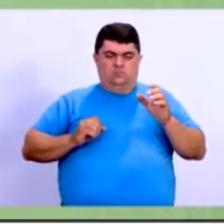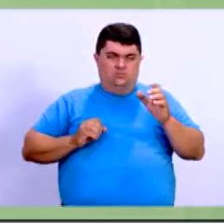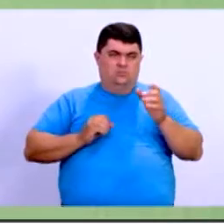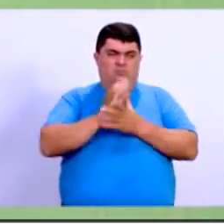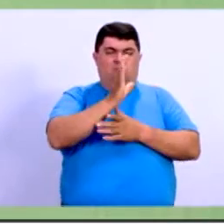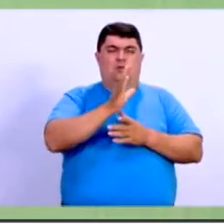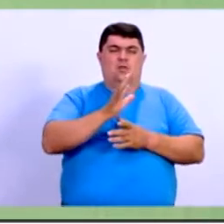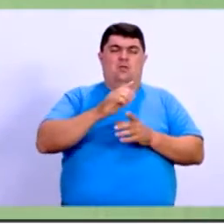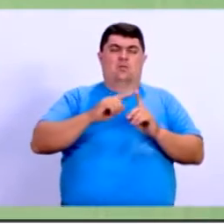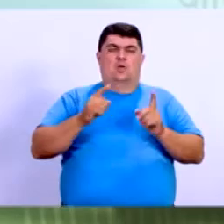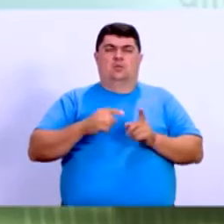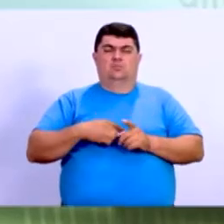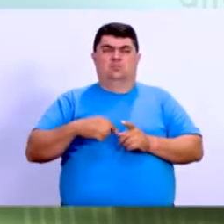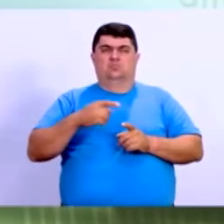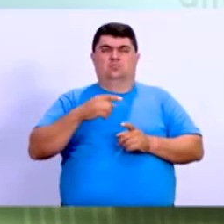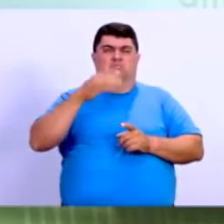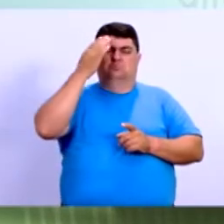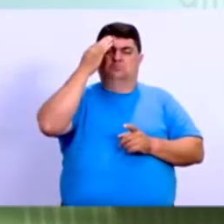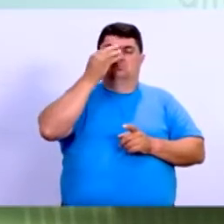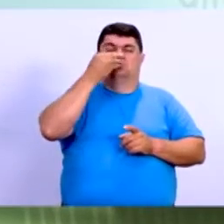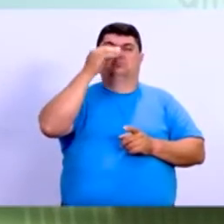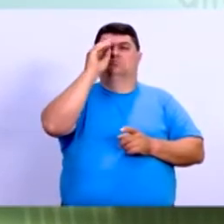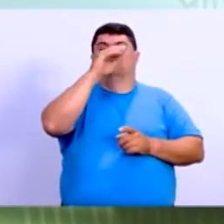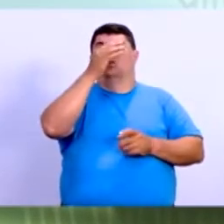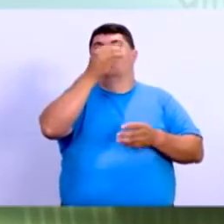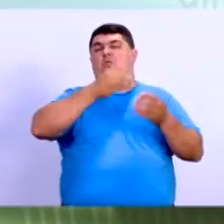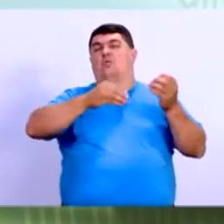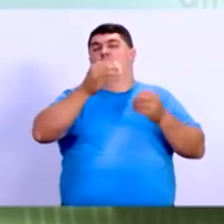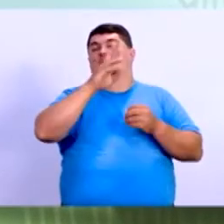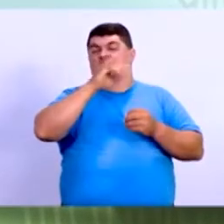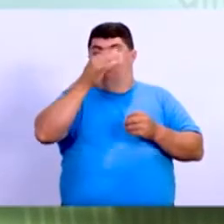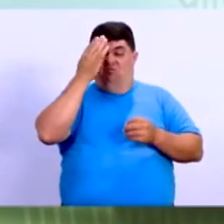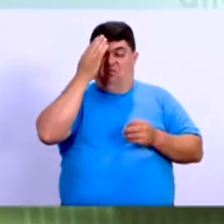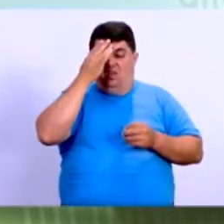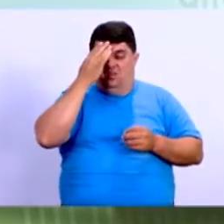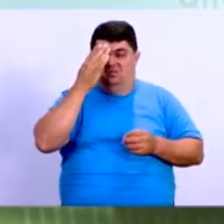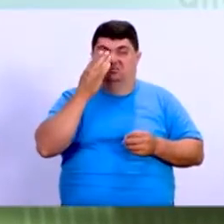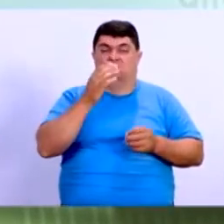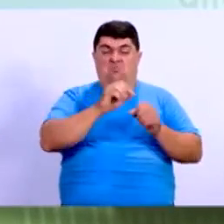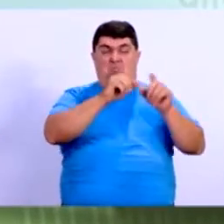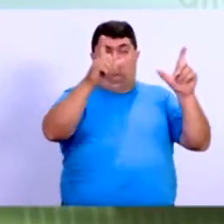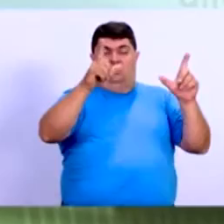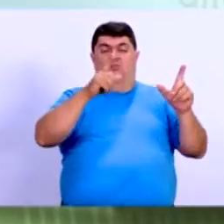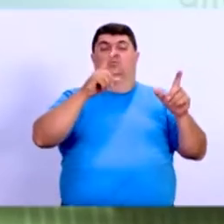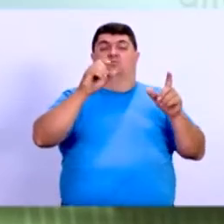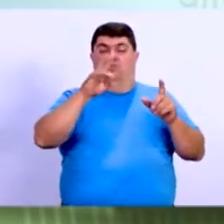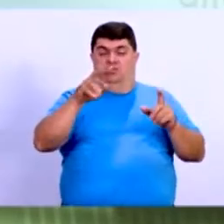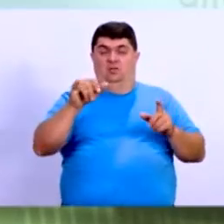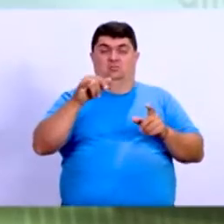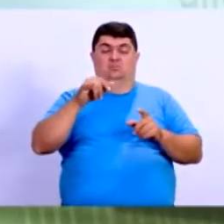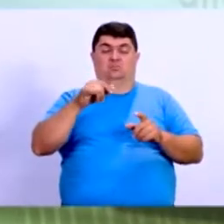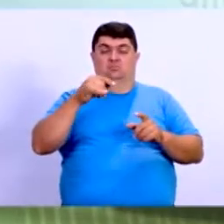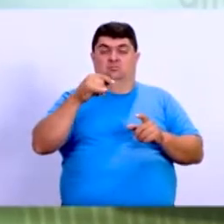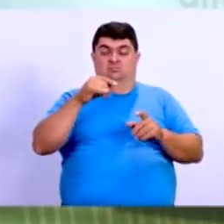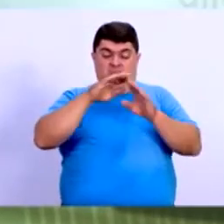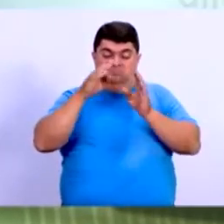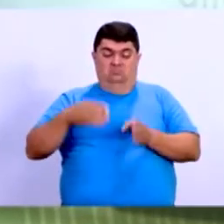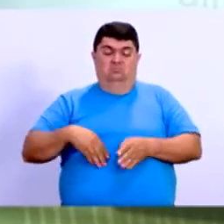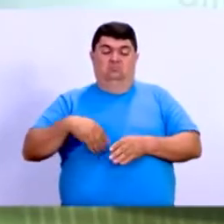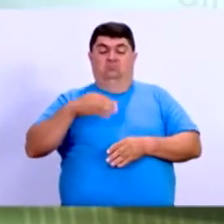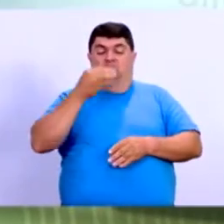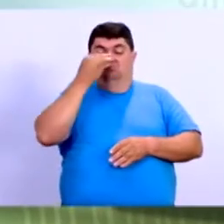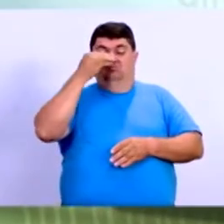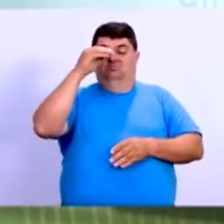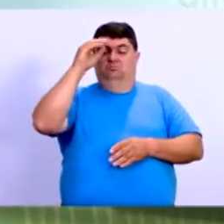como a lousa digital vai processar isso daí. Pouco importa para ele. Tá? Ele simplesmente envia o que vai ter que